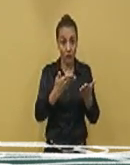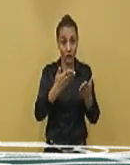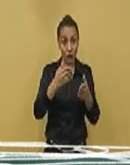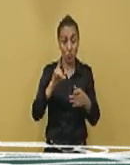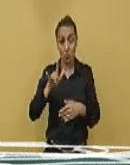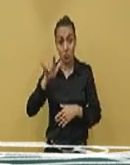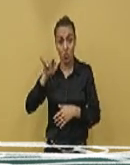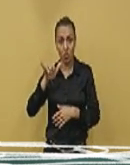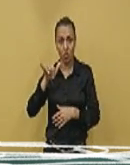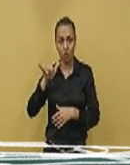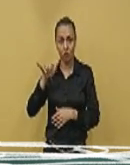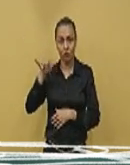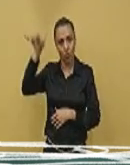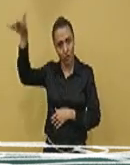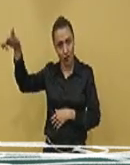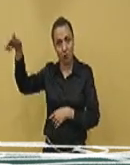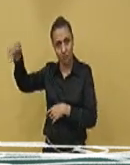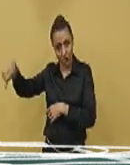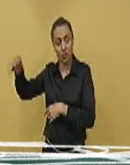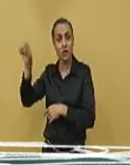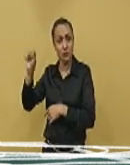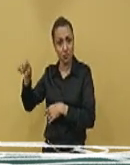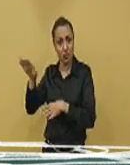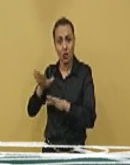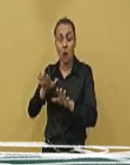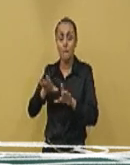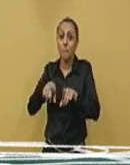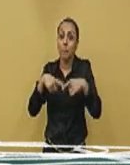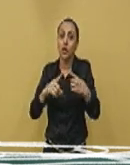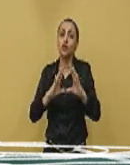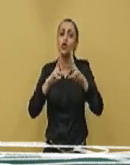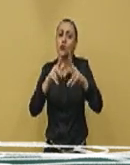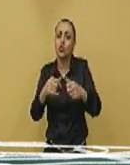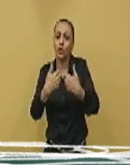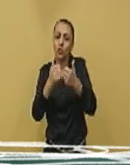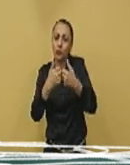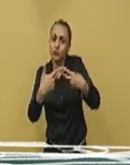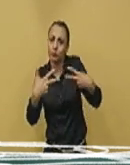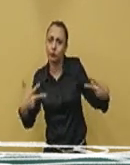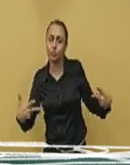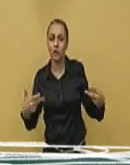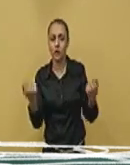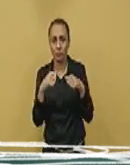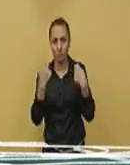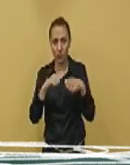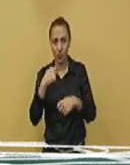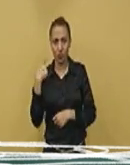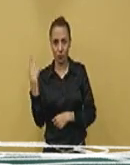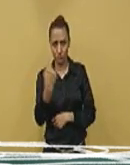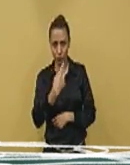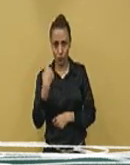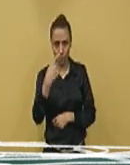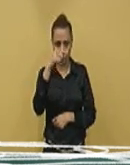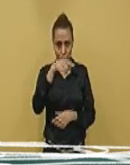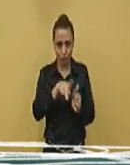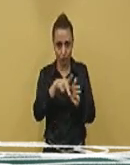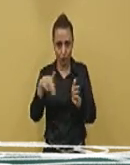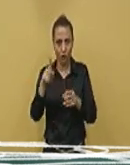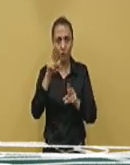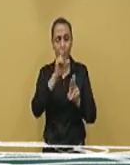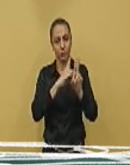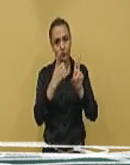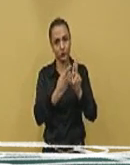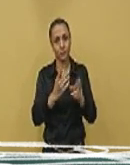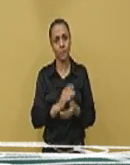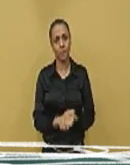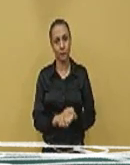assim. Mas, de qualquer maneira, todo o transporte de dentro para a UFGD teria que ser feito por nós. Outra coisa também que